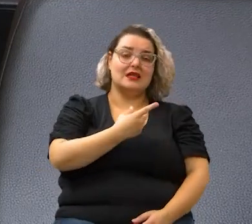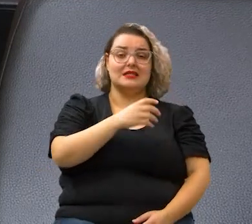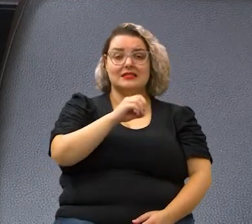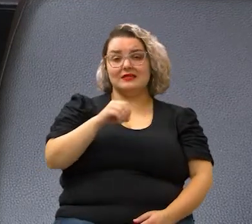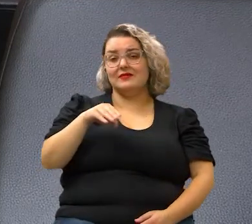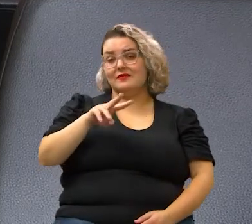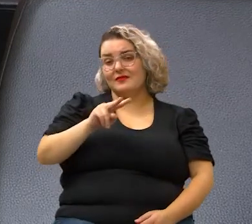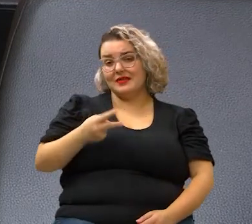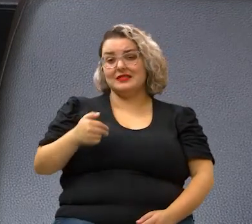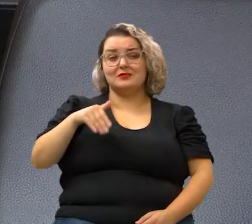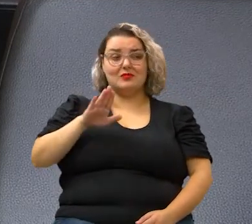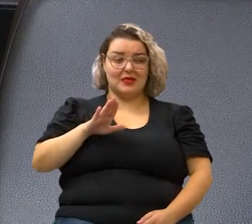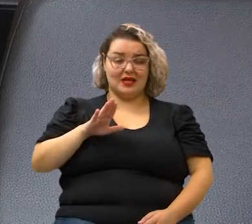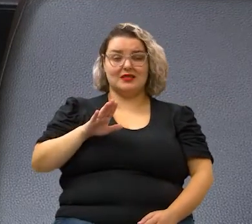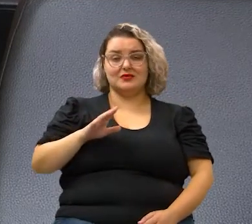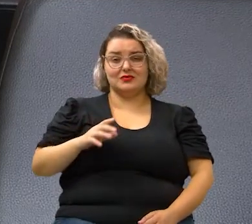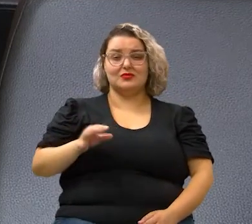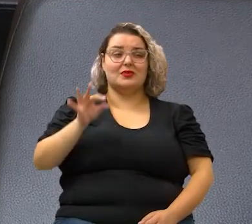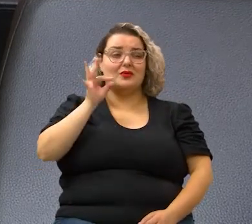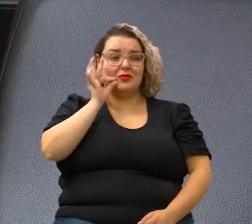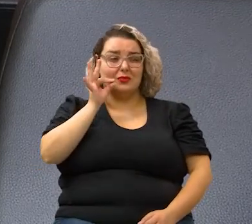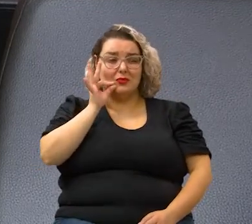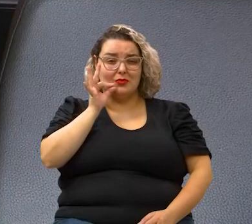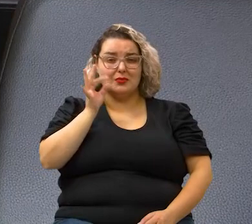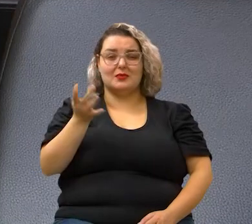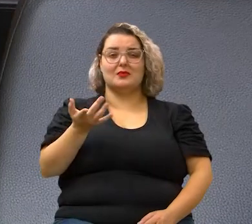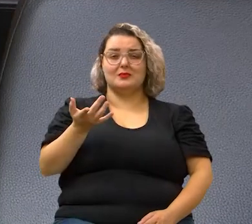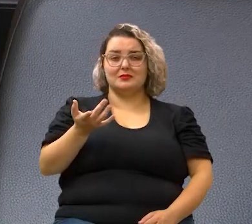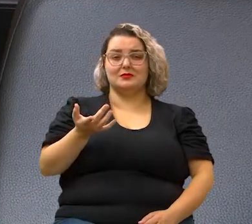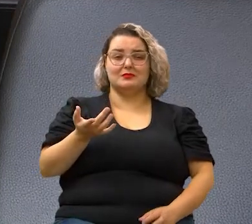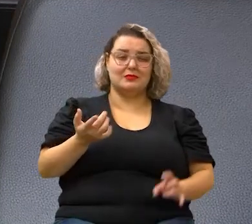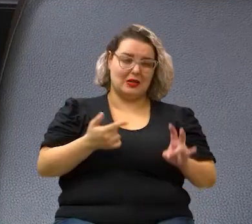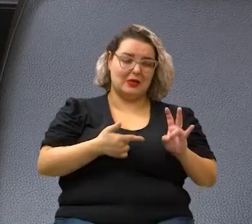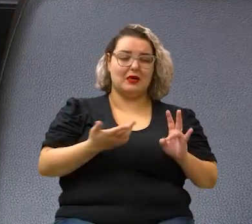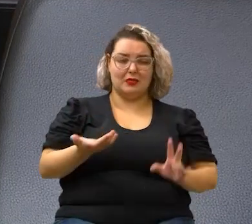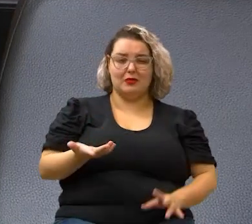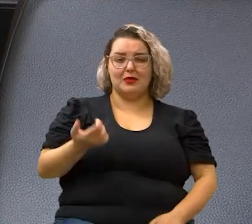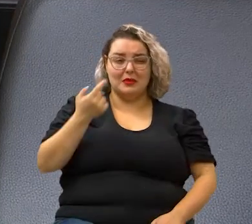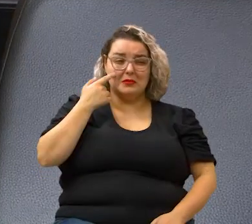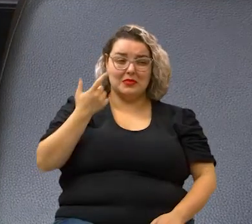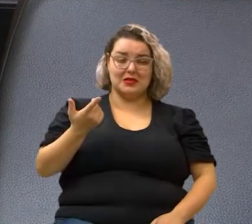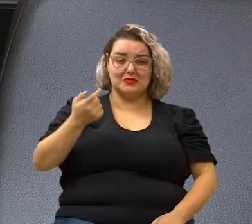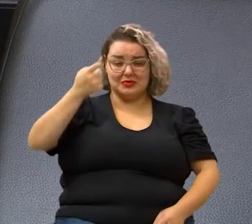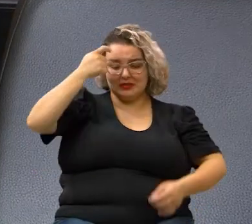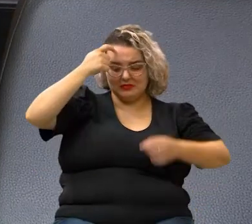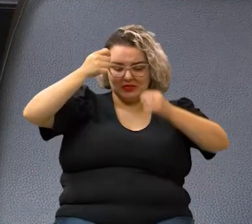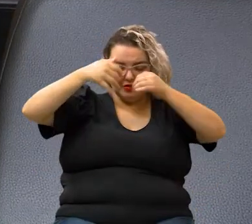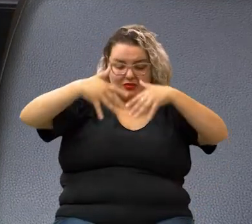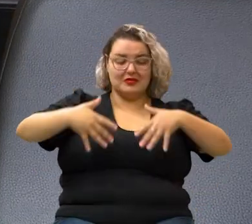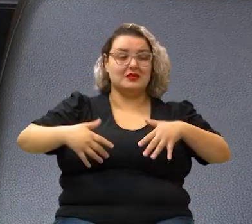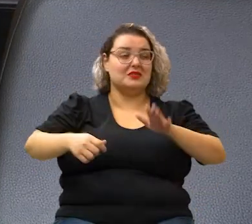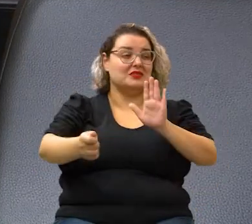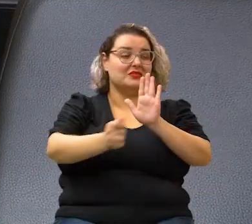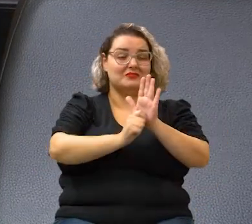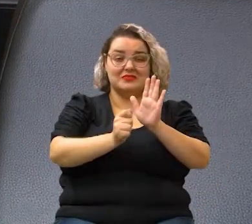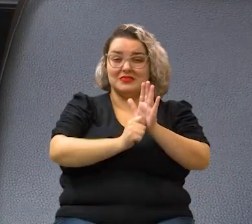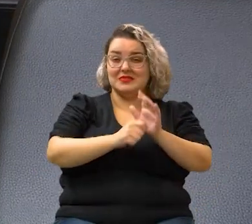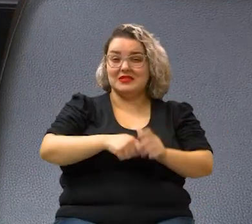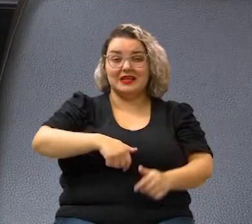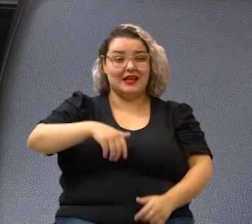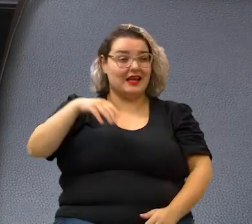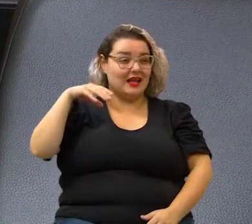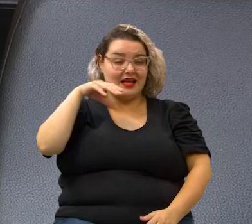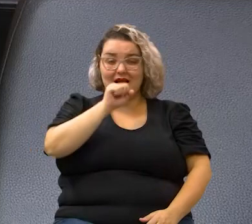própria maconha. Então você imagina só, né, o que ela faz dentro do seu sistema nervoso central, a ponto de viciar tão